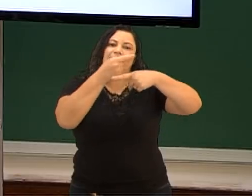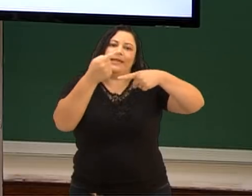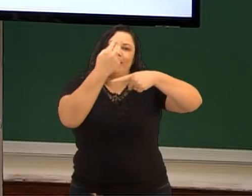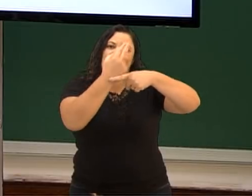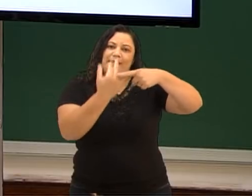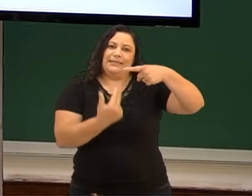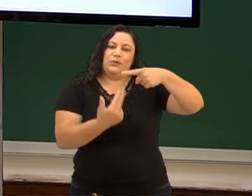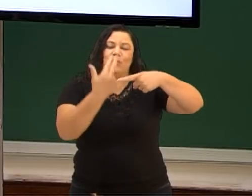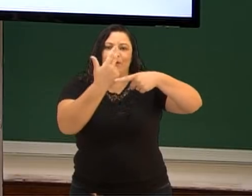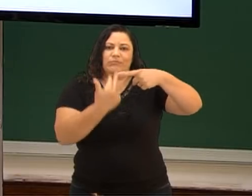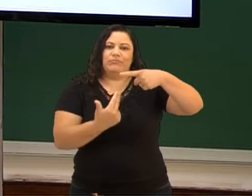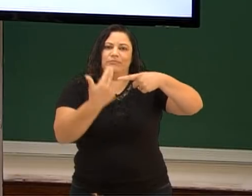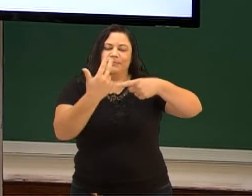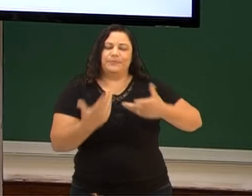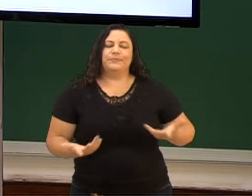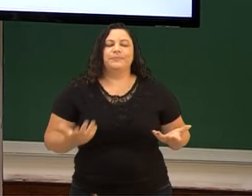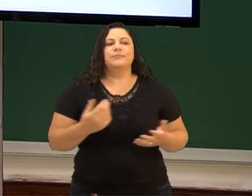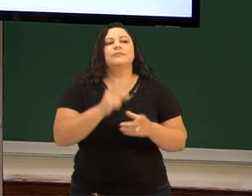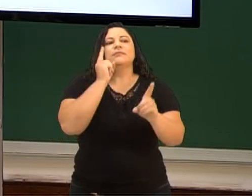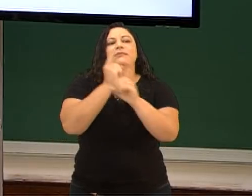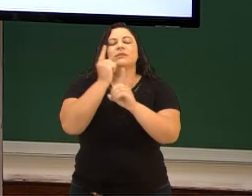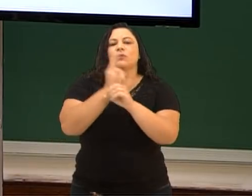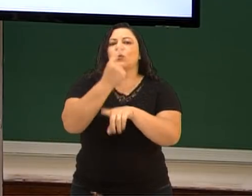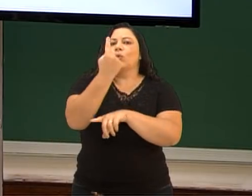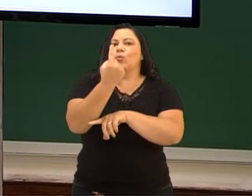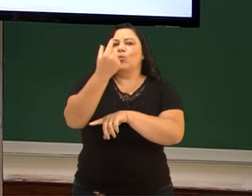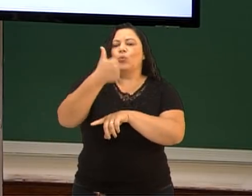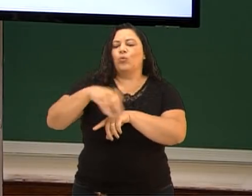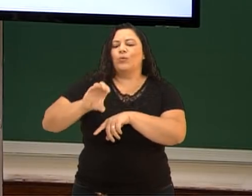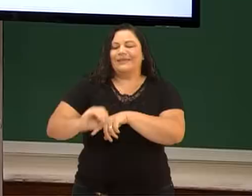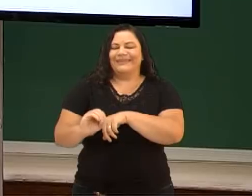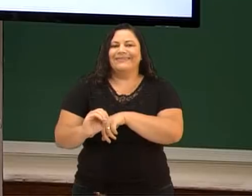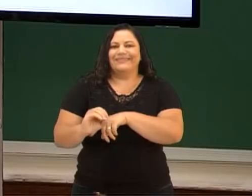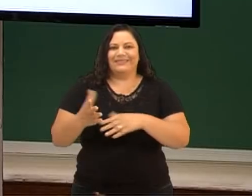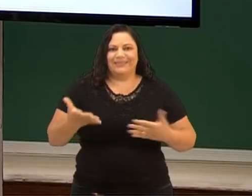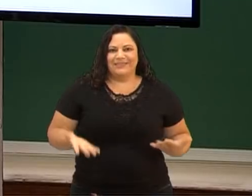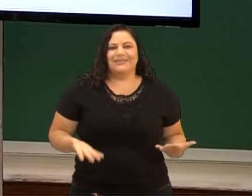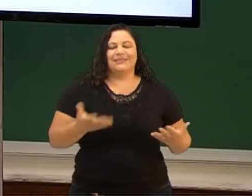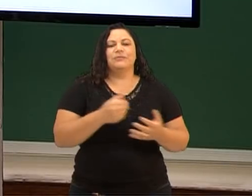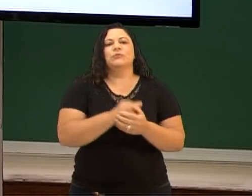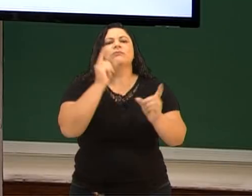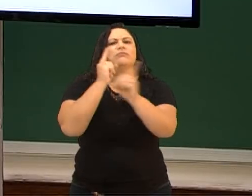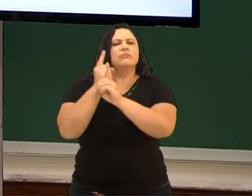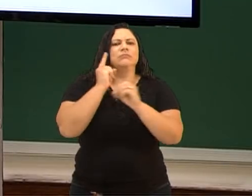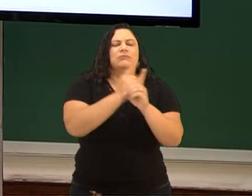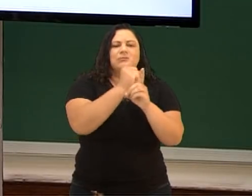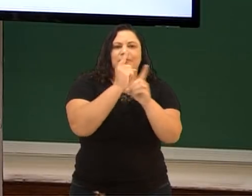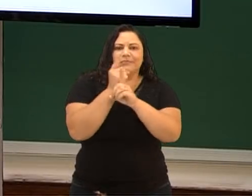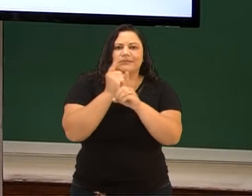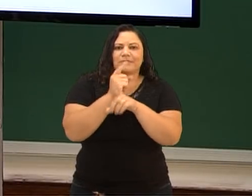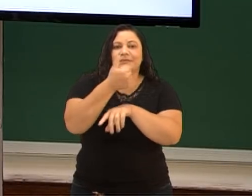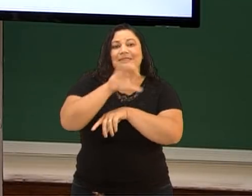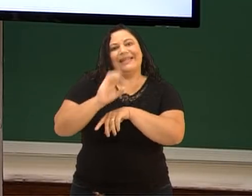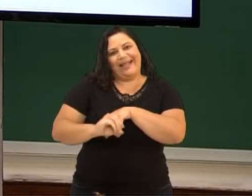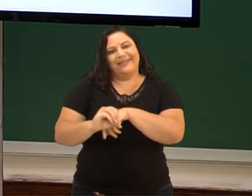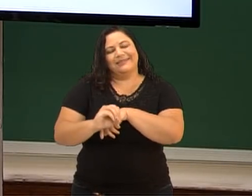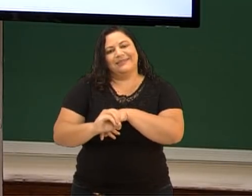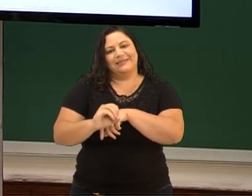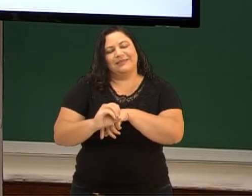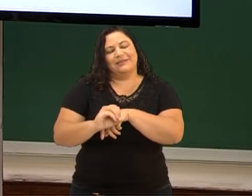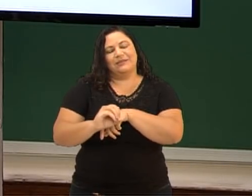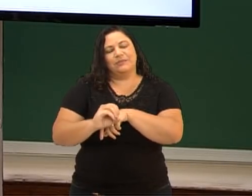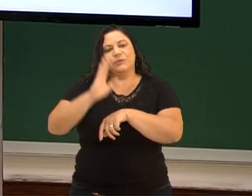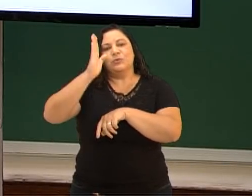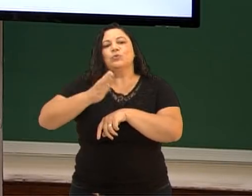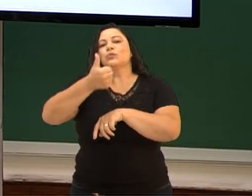denominador, certo? E nós encontramos 1/10. Então, quer dizer que é a 10ª parte dos 100%